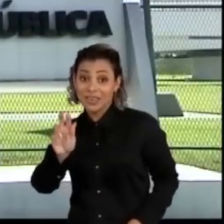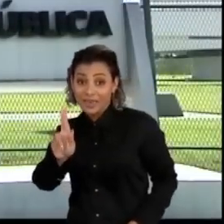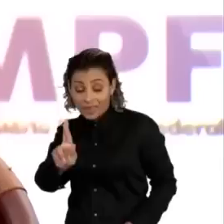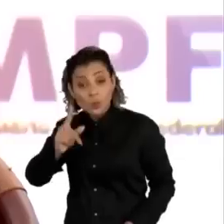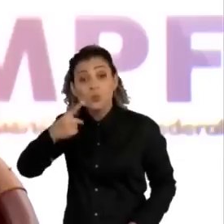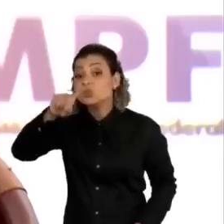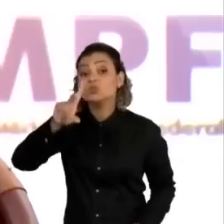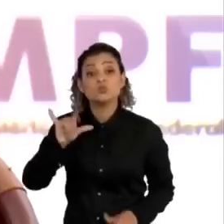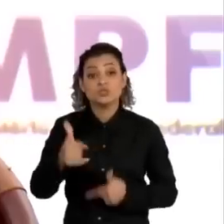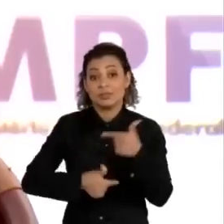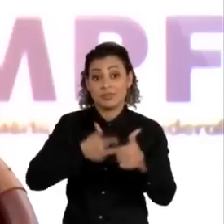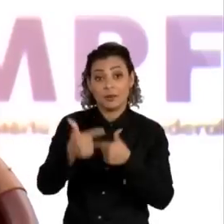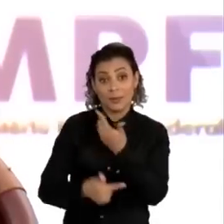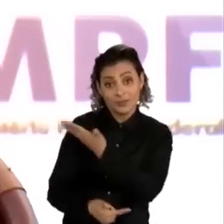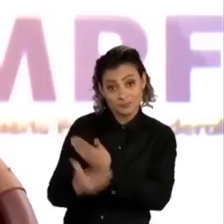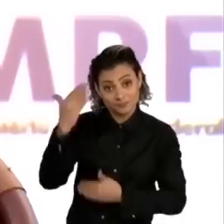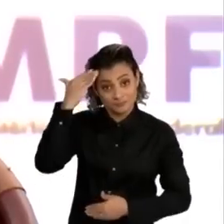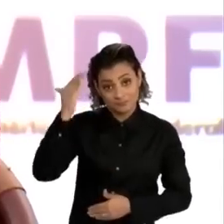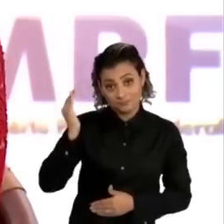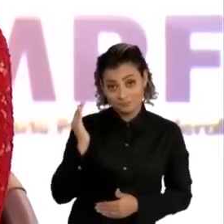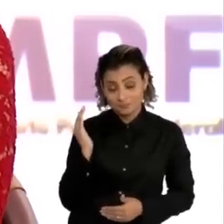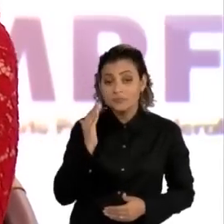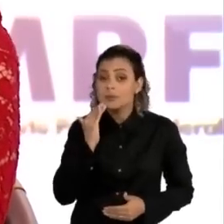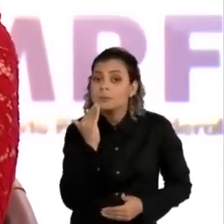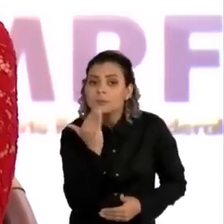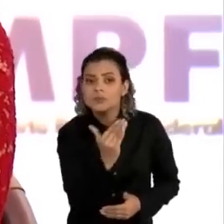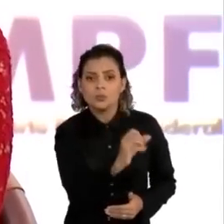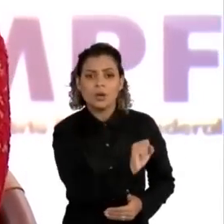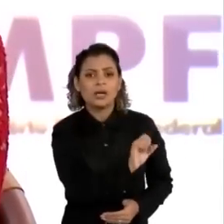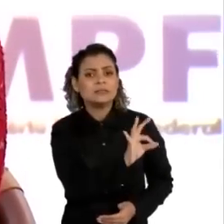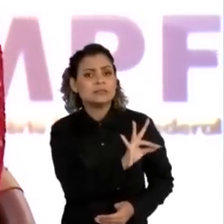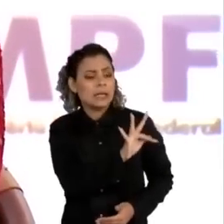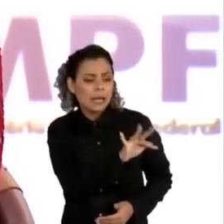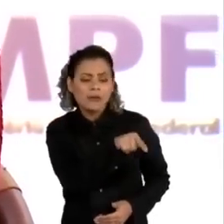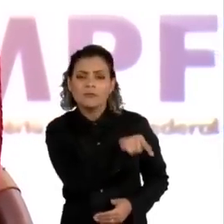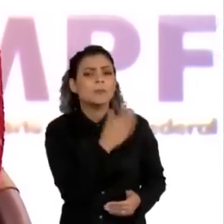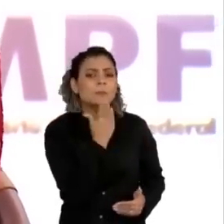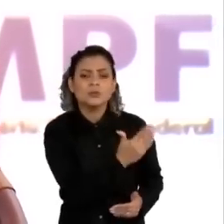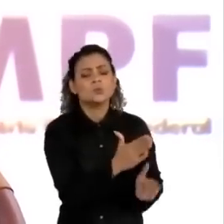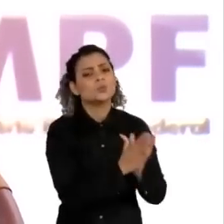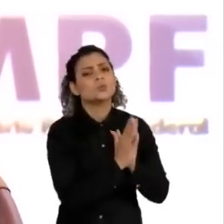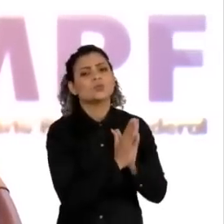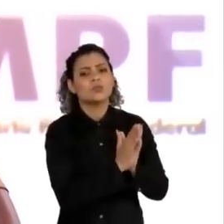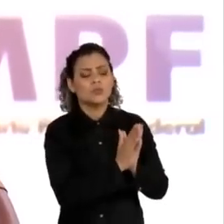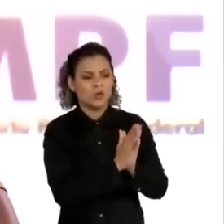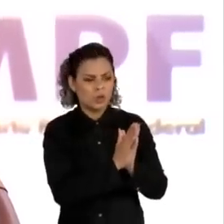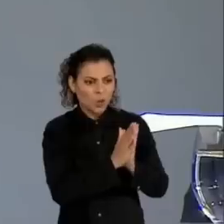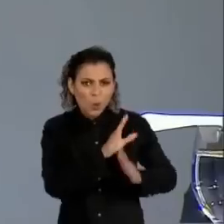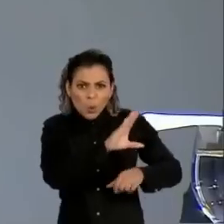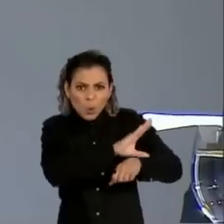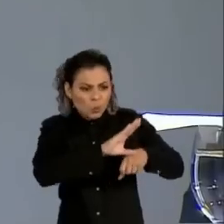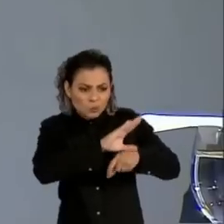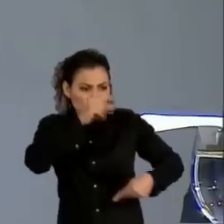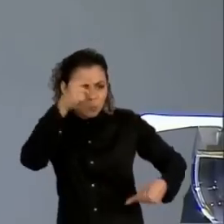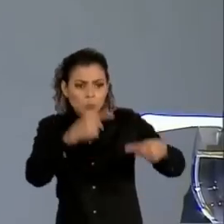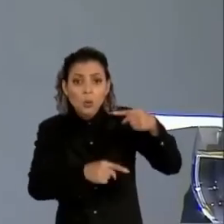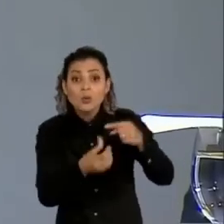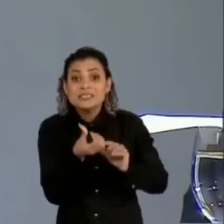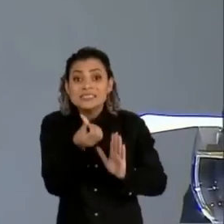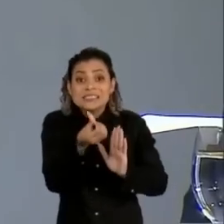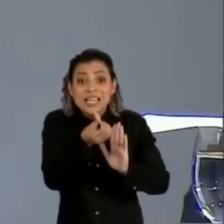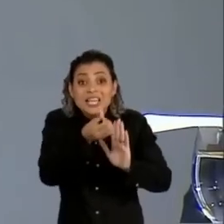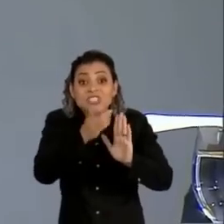da República, Raquel Dodge pediu ao Supremo Tribunal Federal que declare inconstitucionais 6 decretos